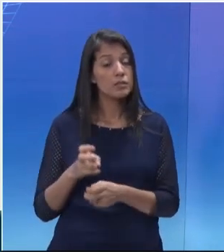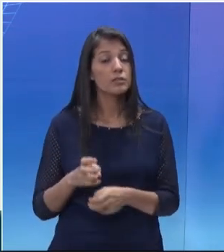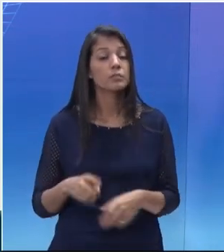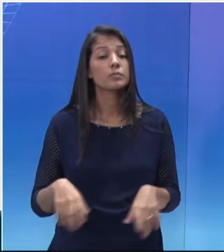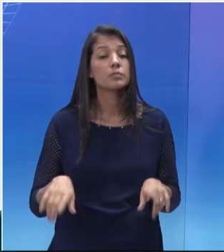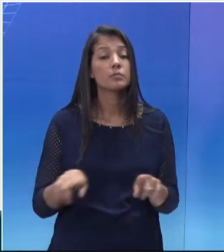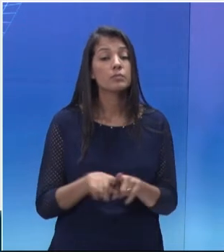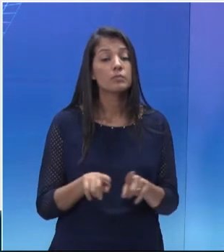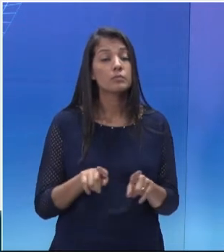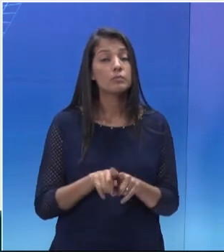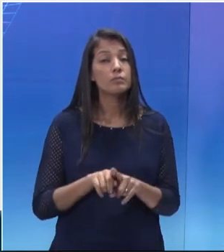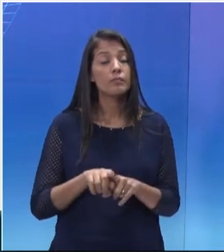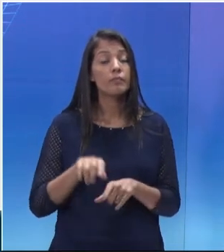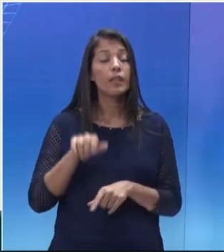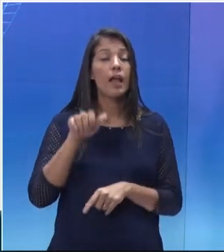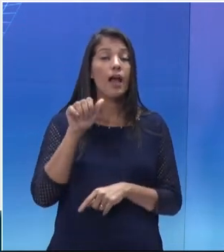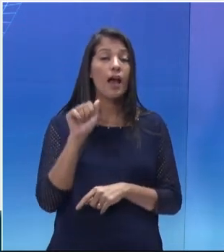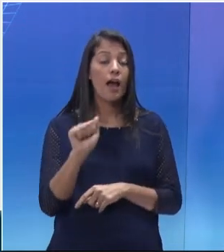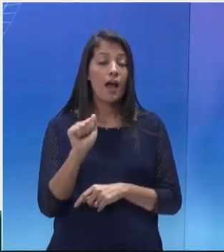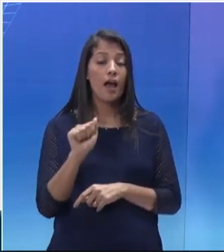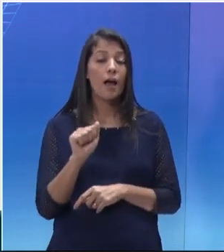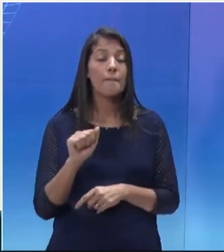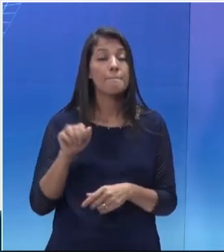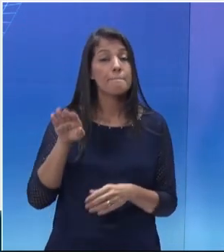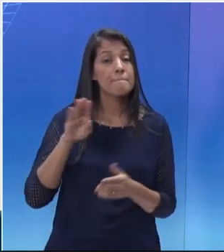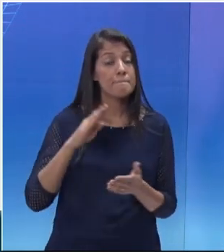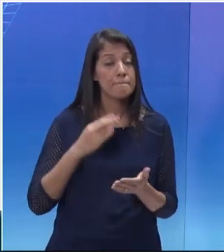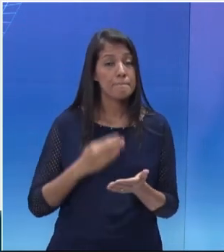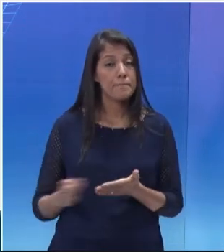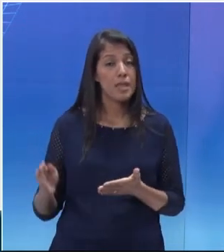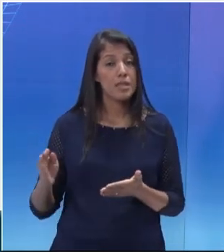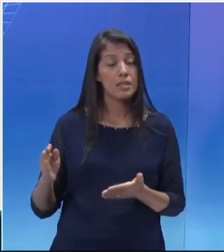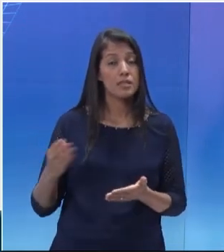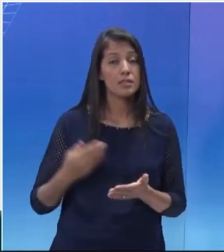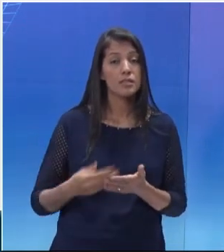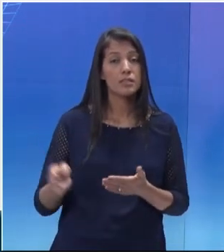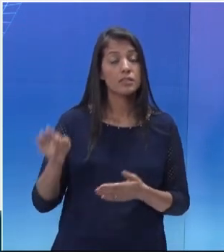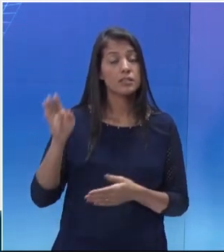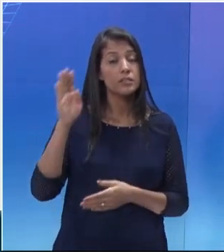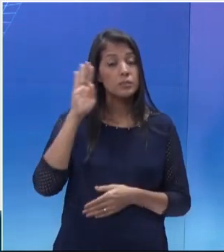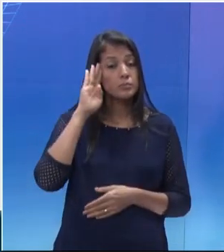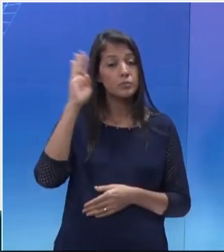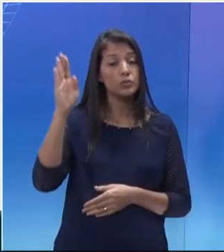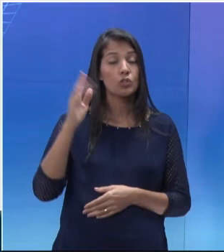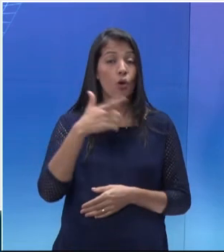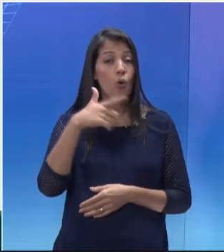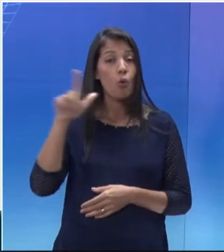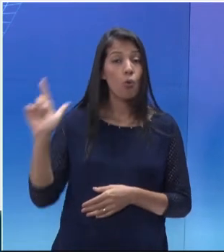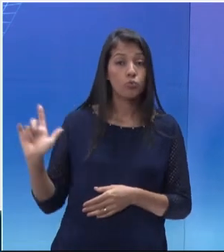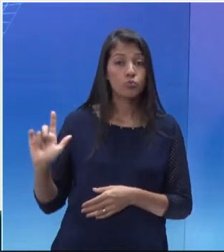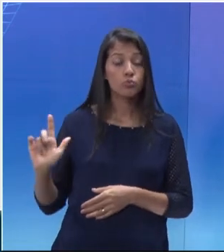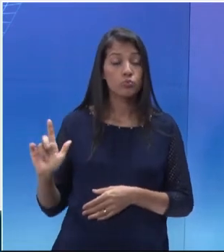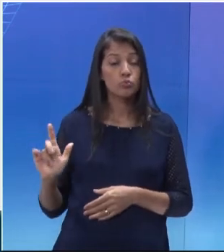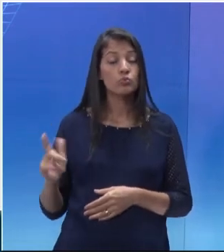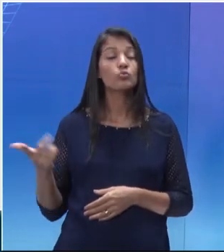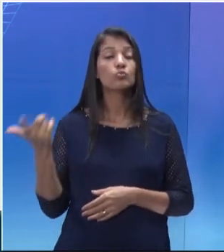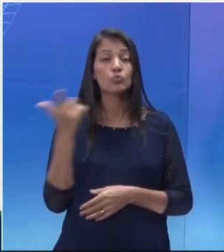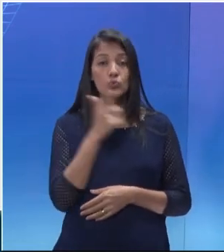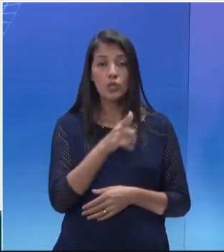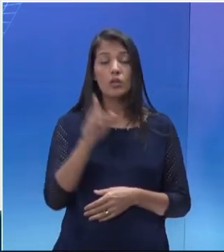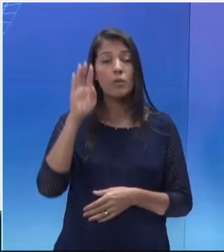terrosos e o alumínio 3+, perdem prioridade para o H+. Os demais cátions